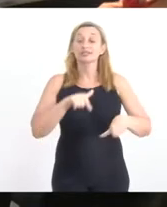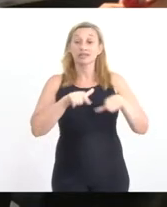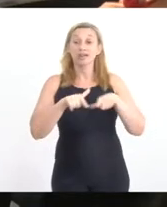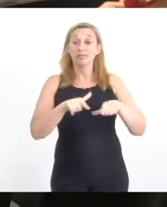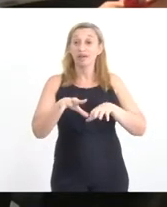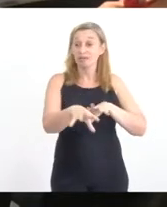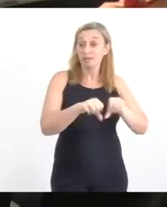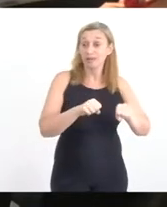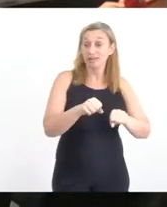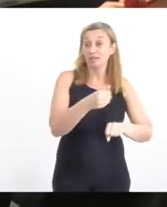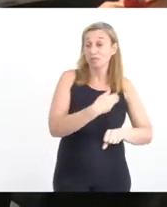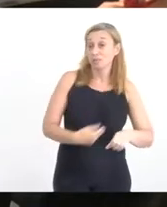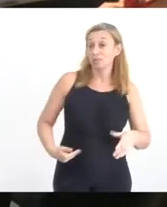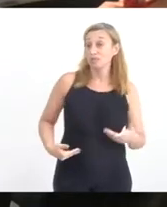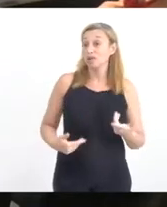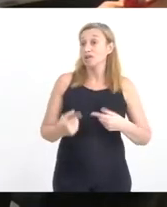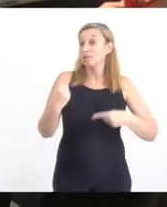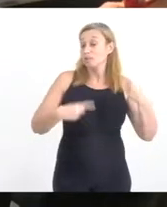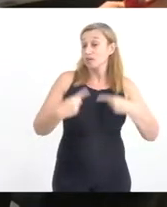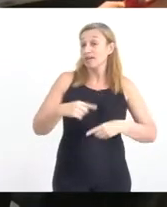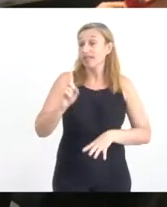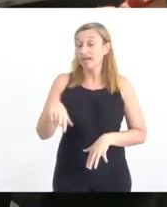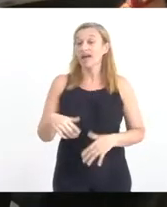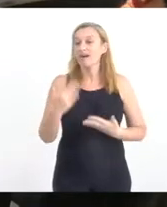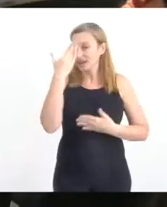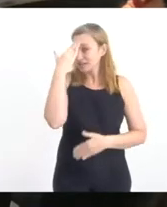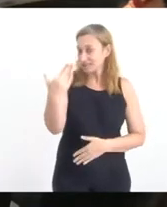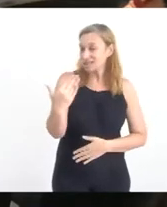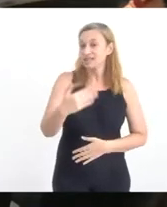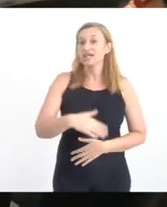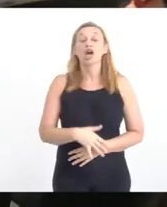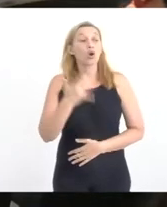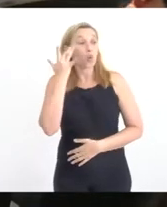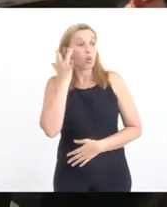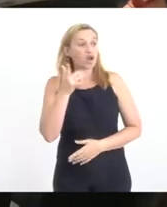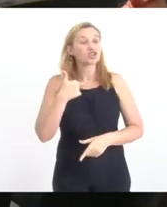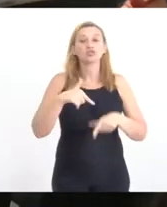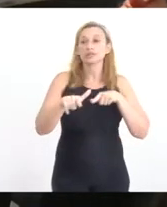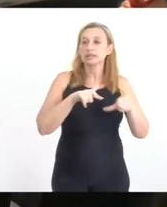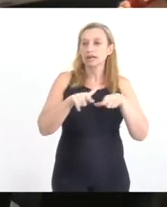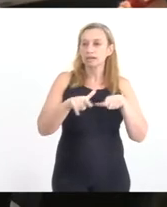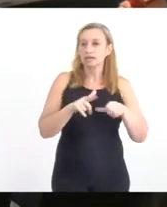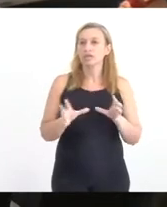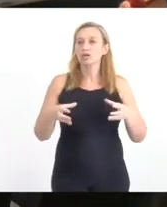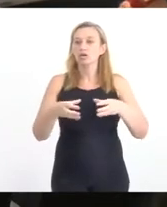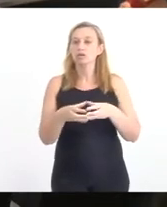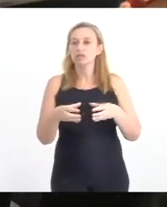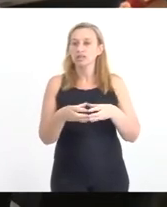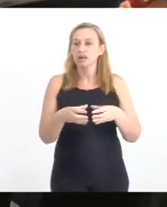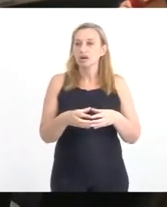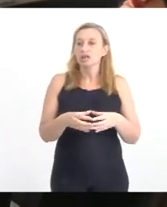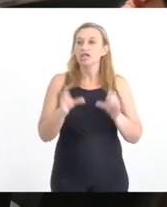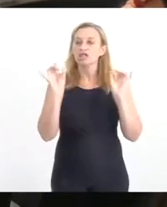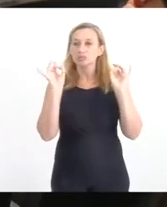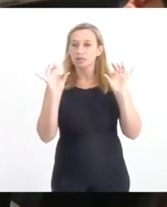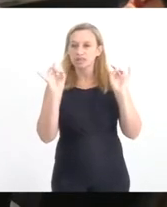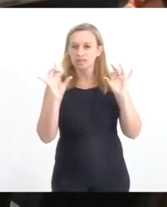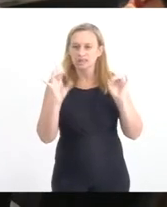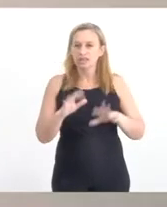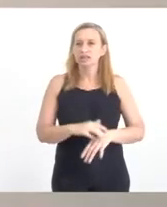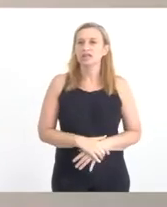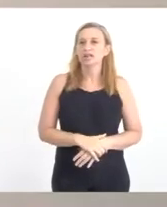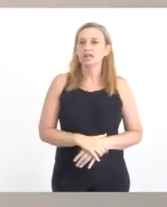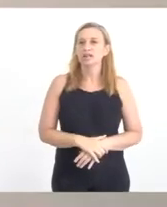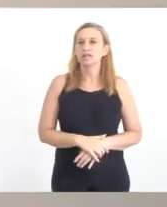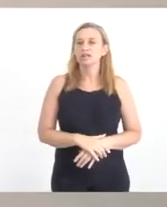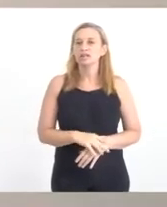trabalho é de Formação política né então agradecer muito eu acho que esse trabalho da comissão foi essencial esse ano